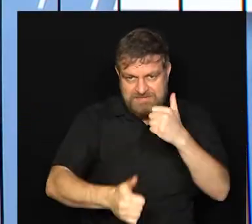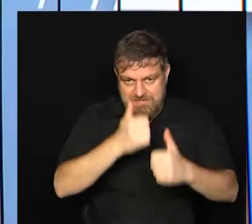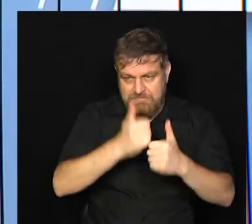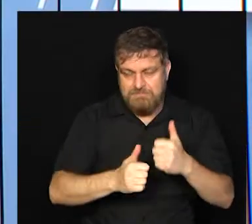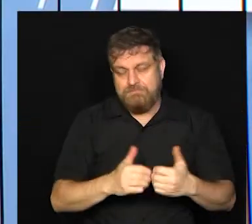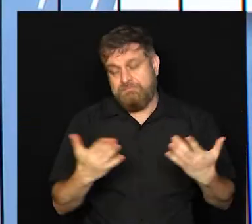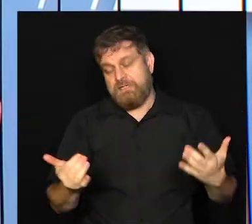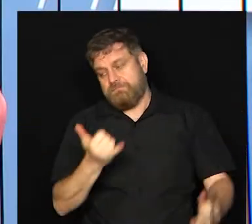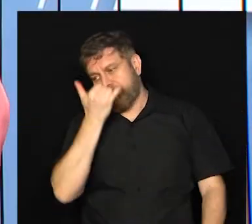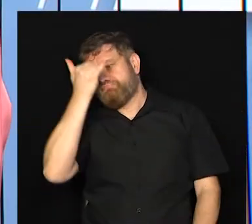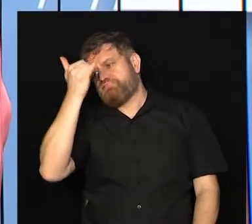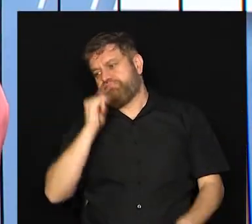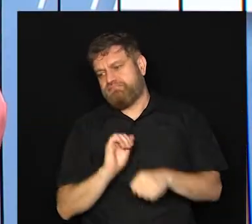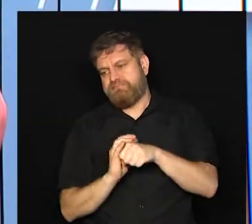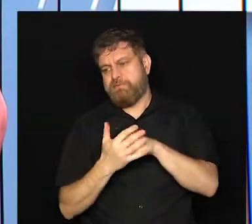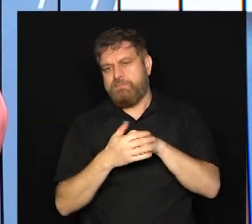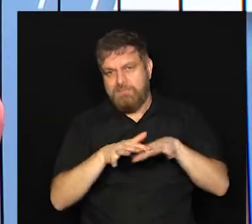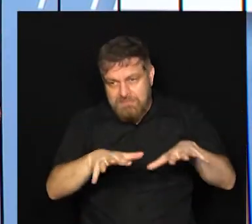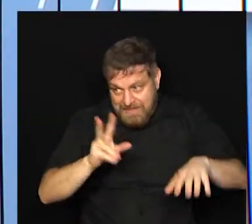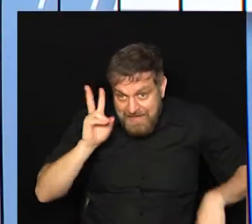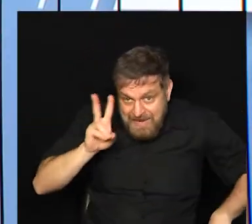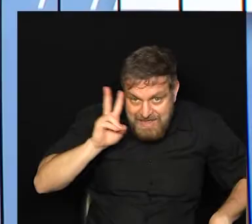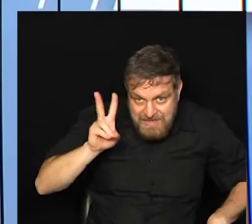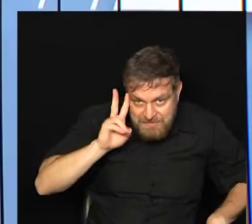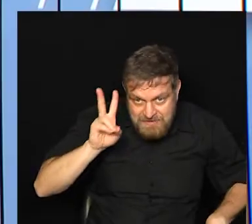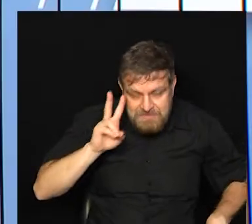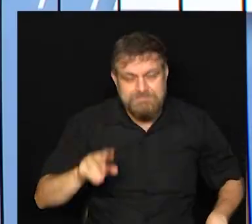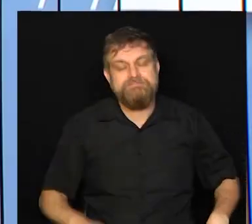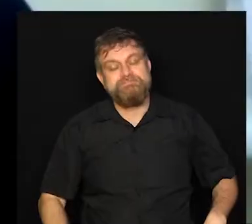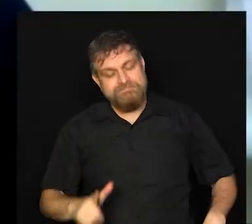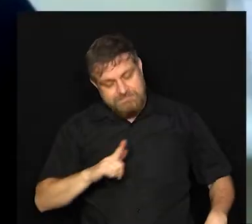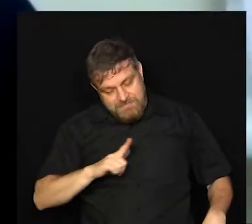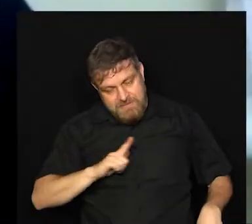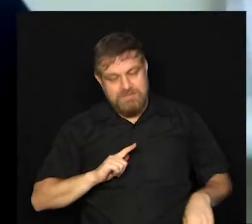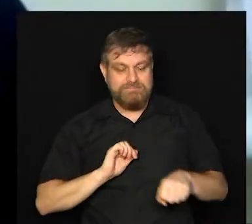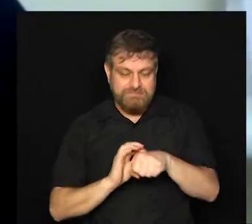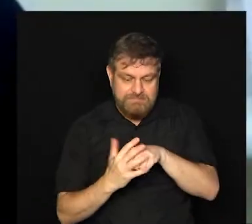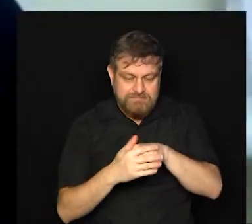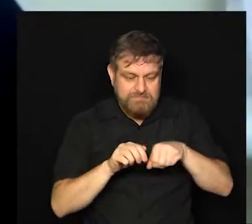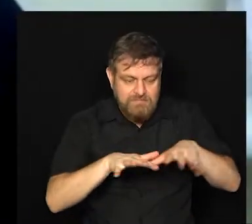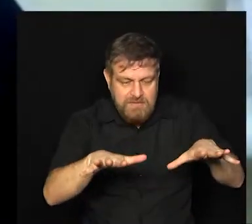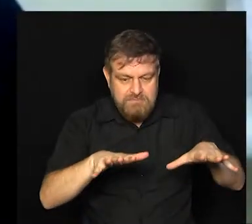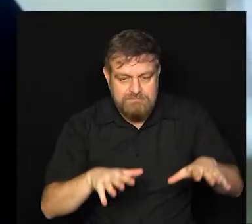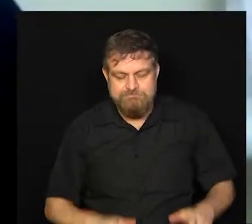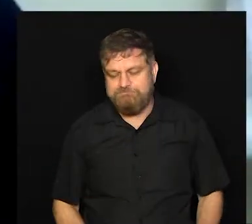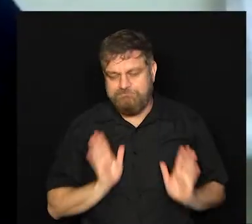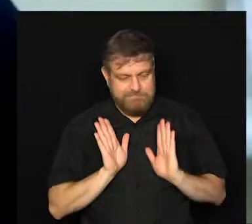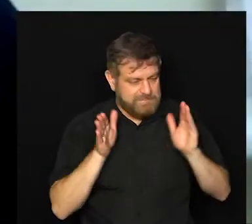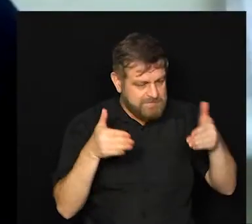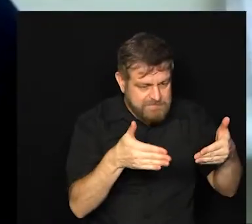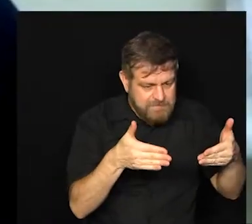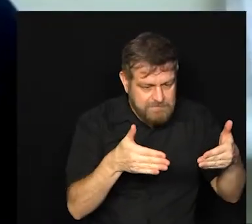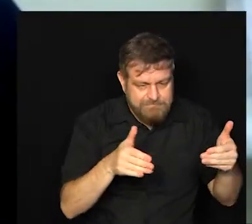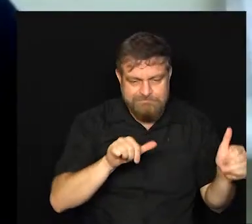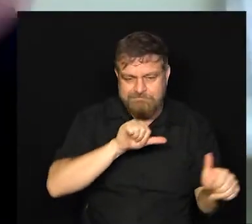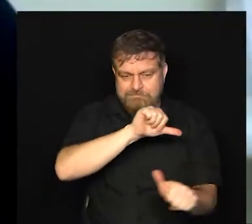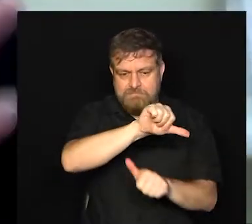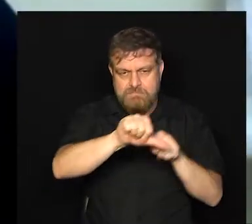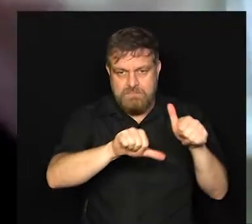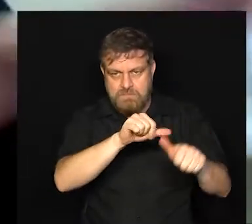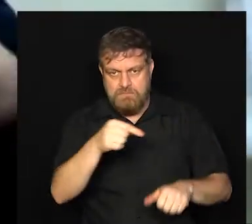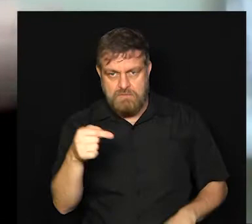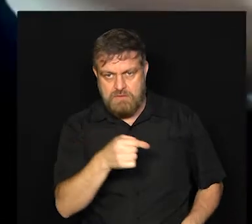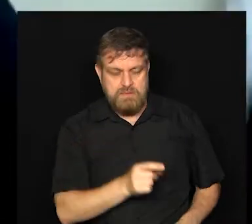Veio a pandemia, você lembra Eu disso, lembro, né? é. Veio a pandemia, o nosso foco mudou, colocamos o